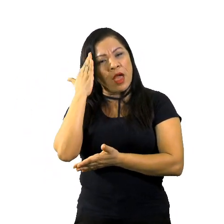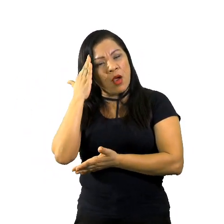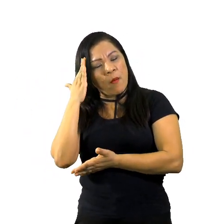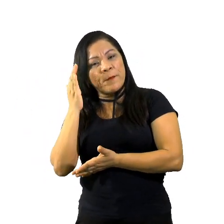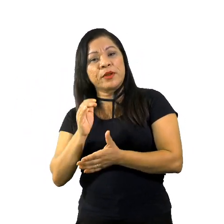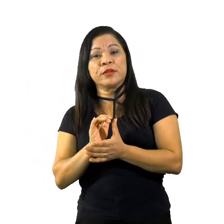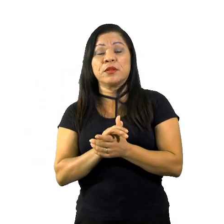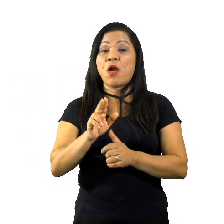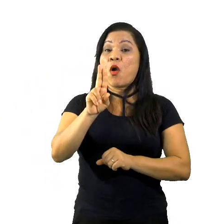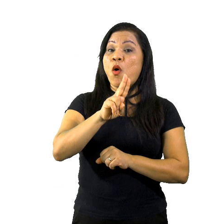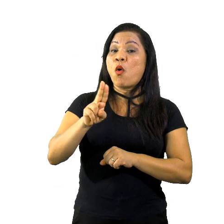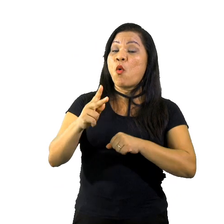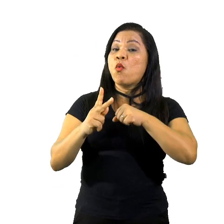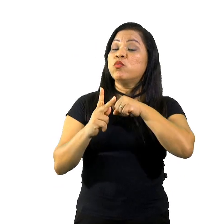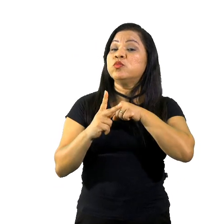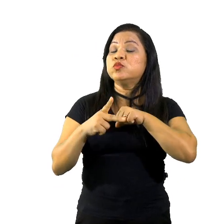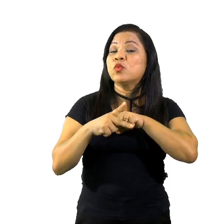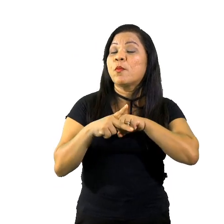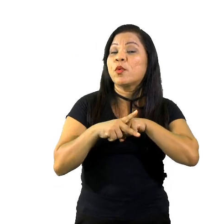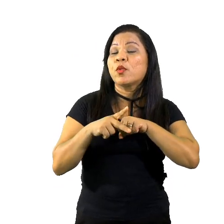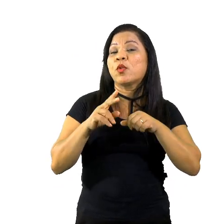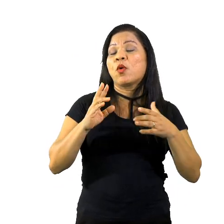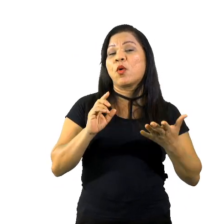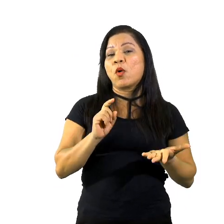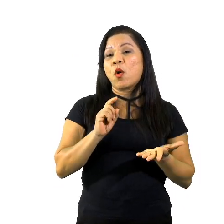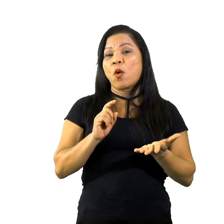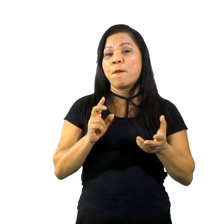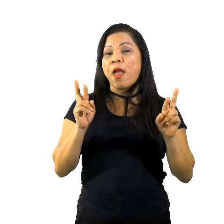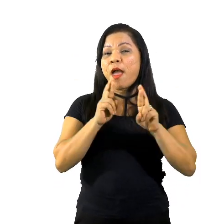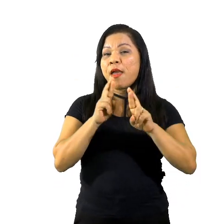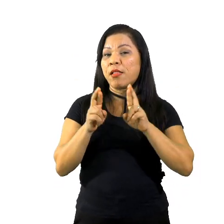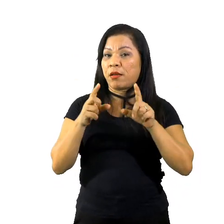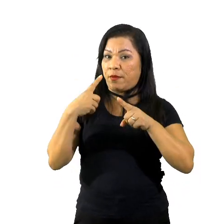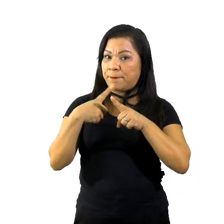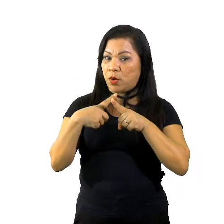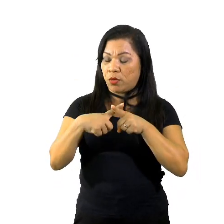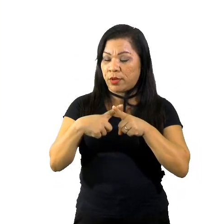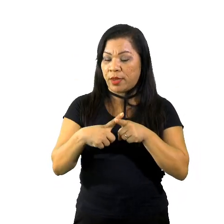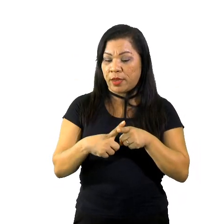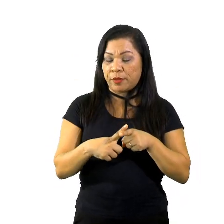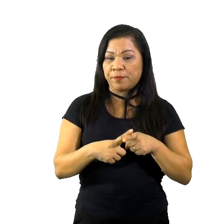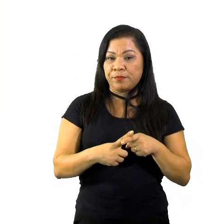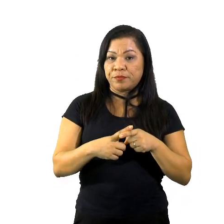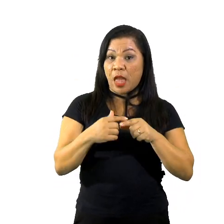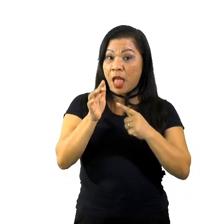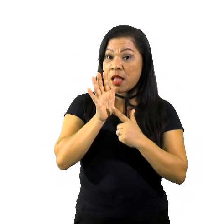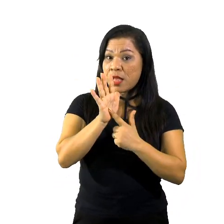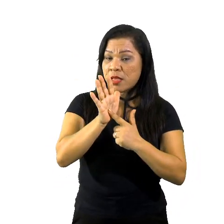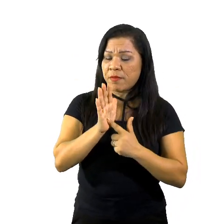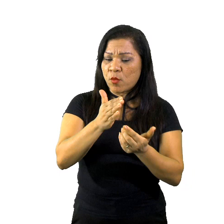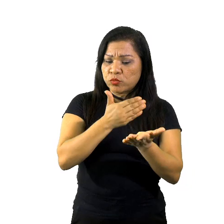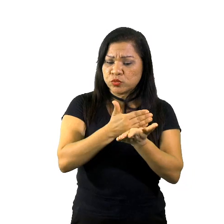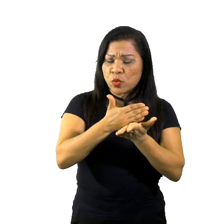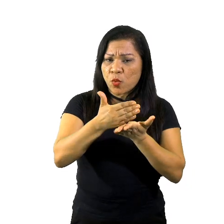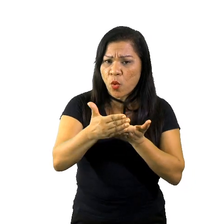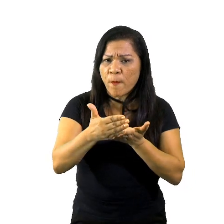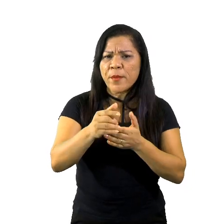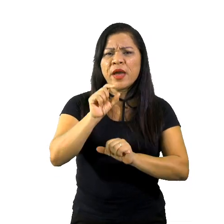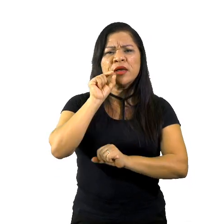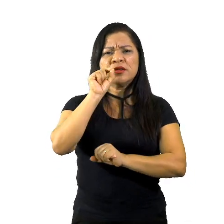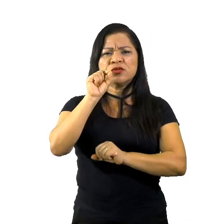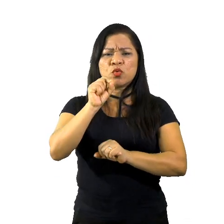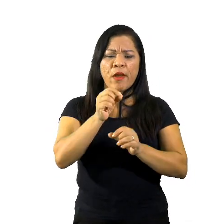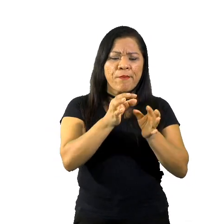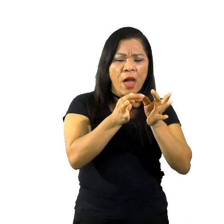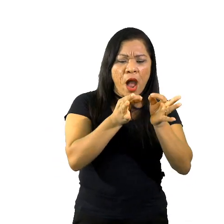relativo, porque ele funciona como pré-requisito para o estudo das orações subordinadas adjetivas, o que veremos